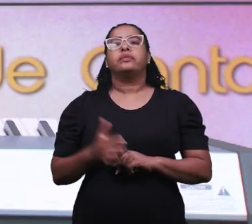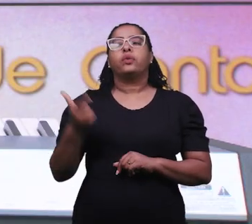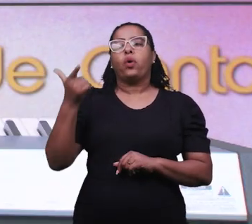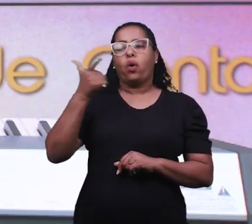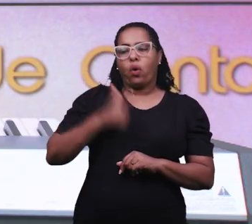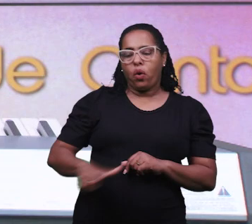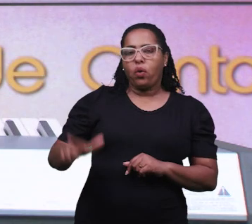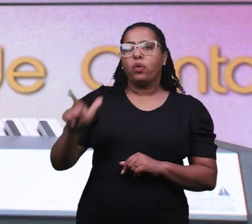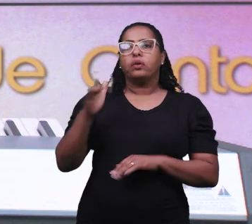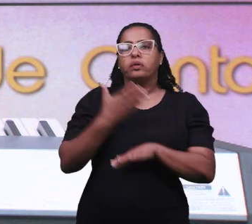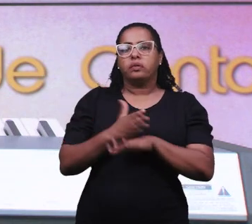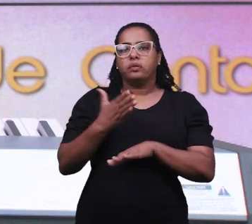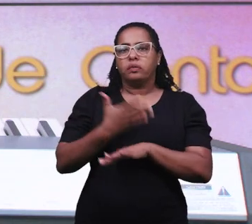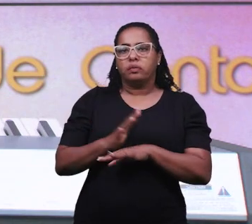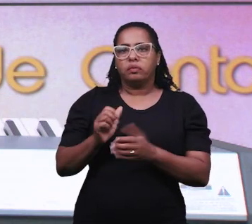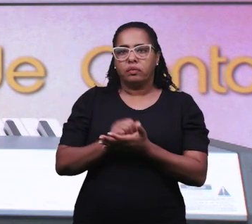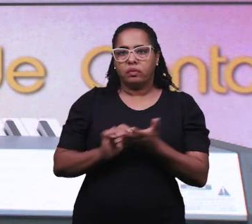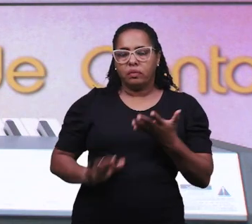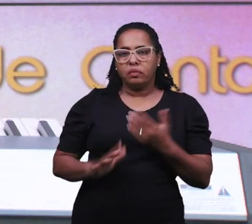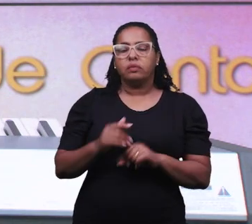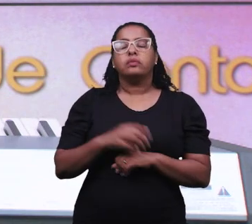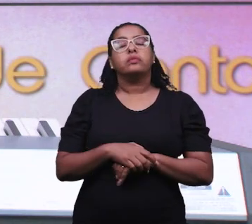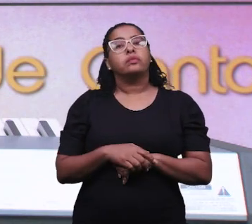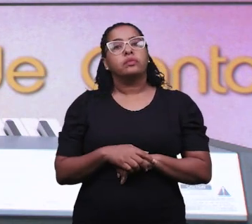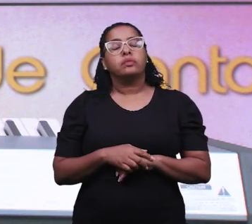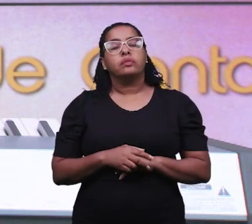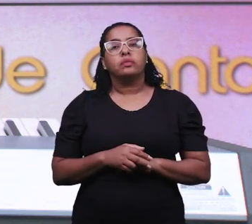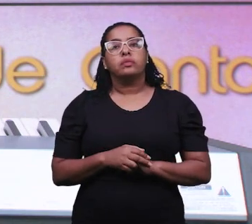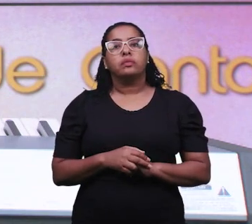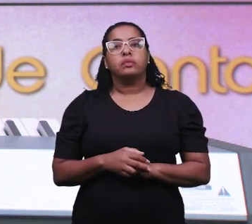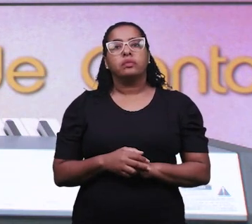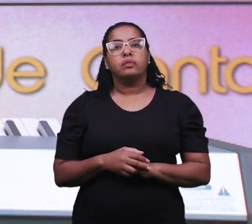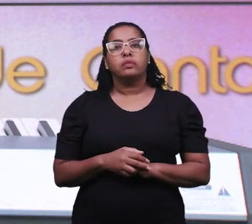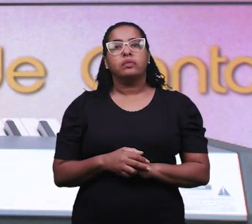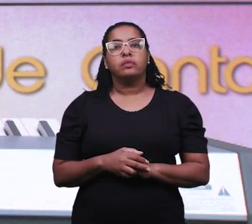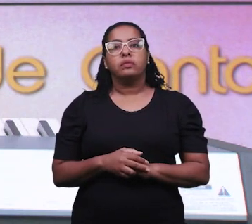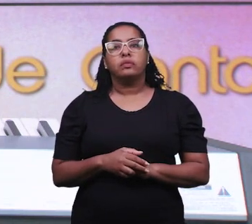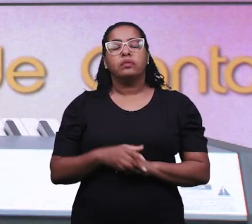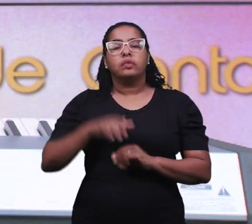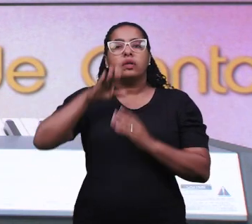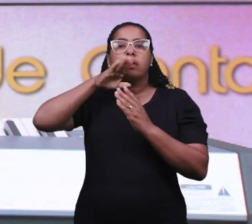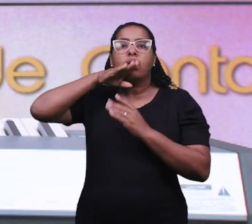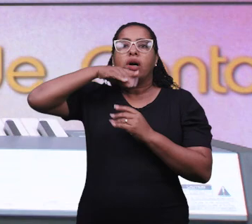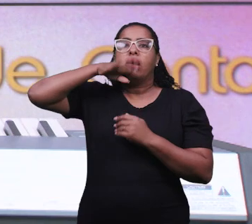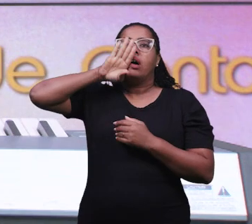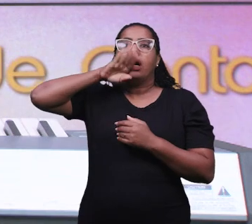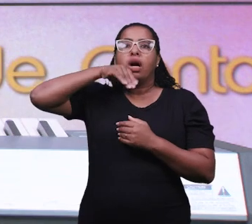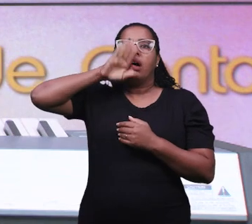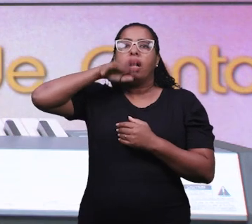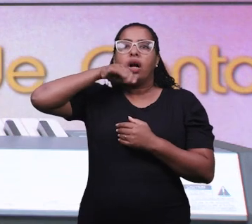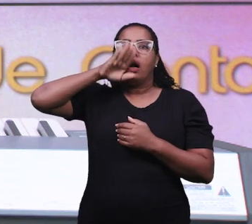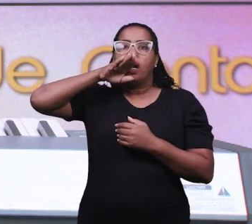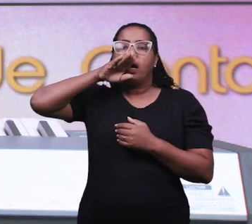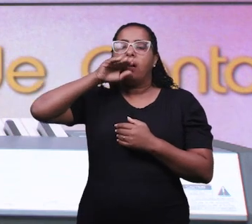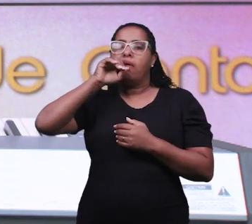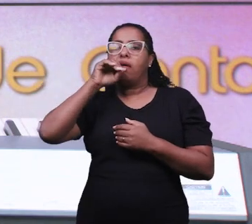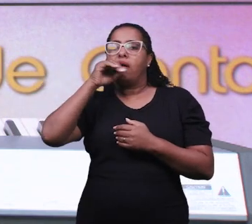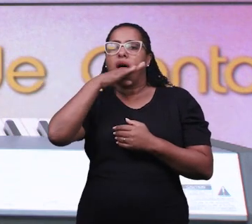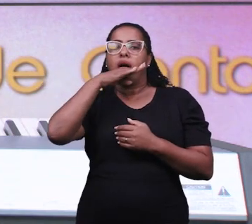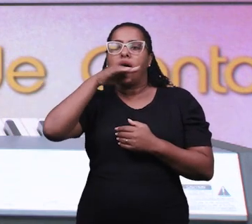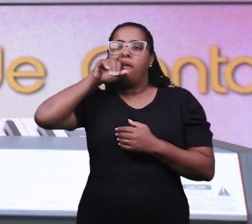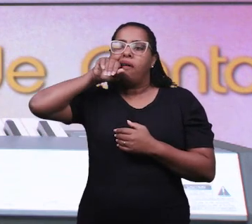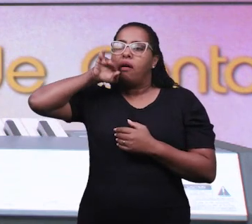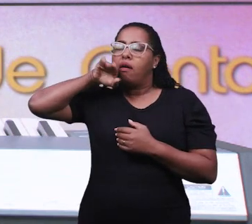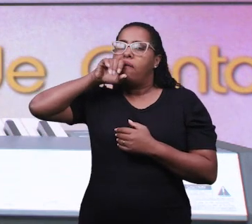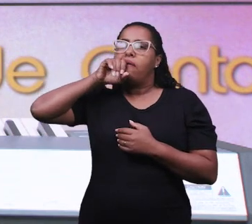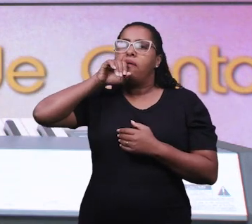Outro exercício. Nós vamos fazer a língua como se fosse uma seta dentro da